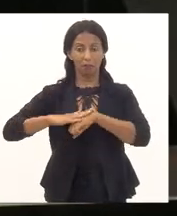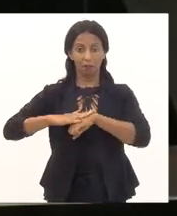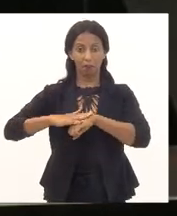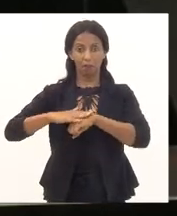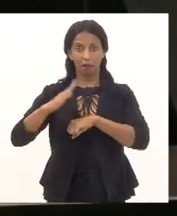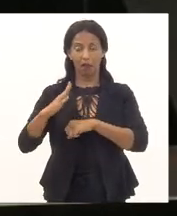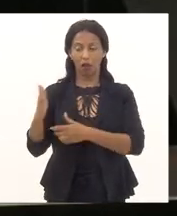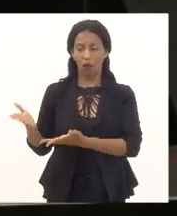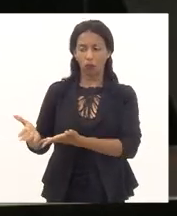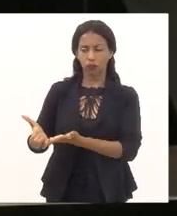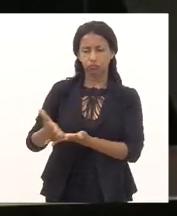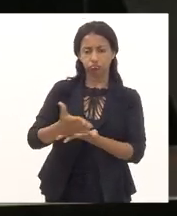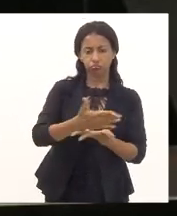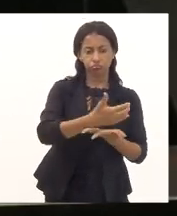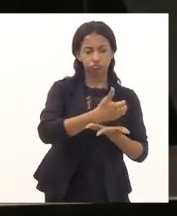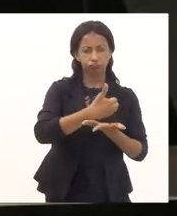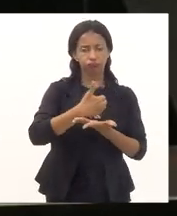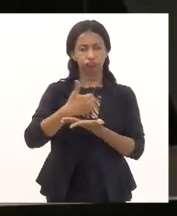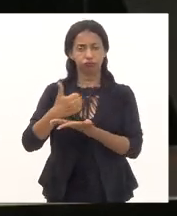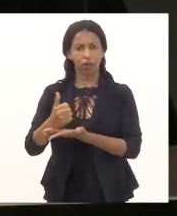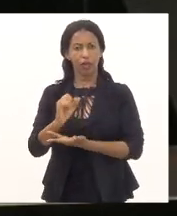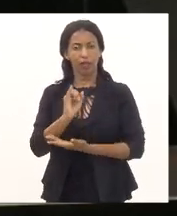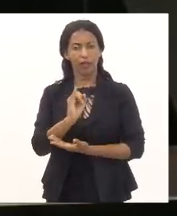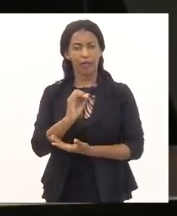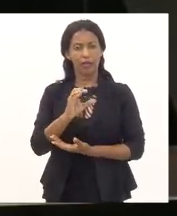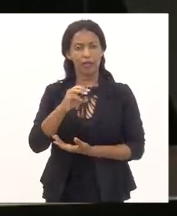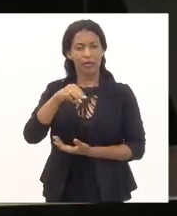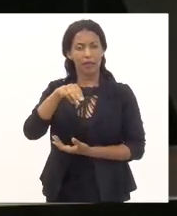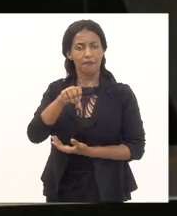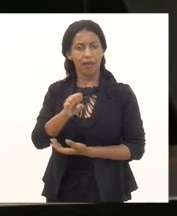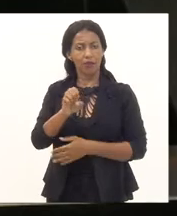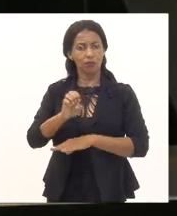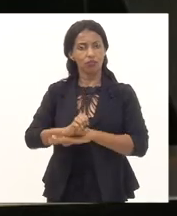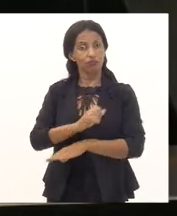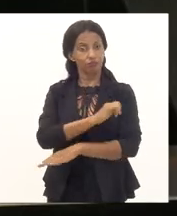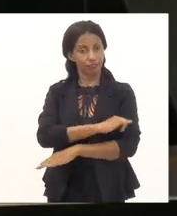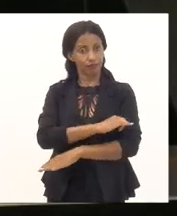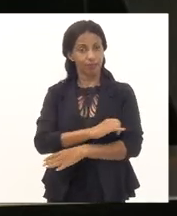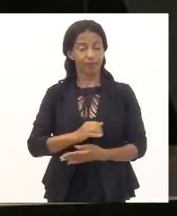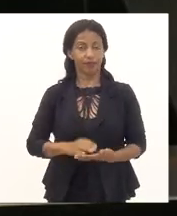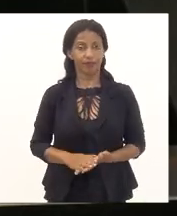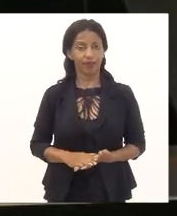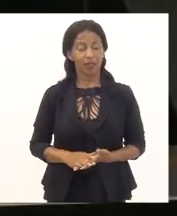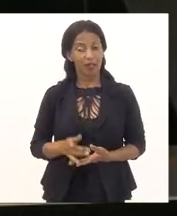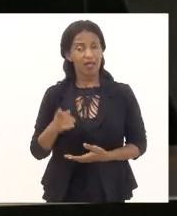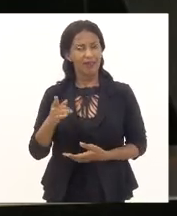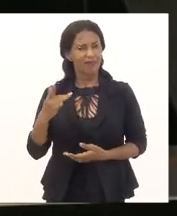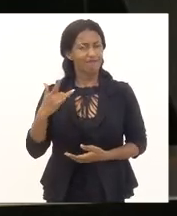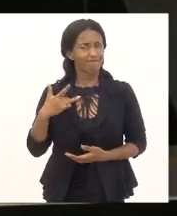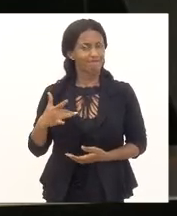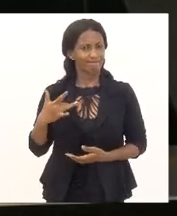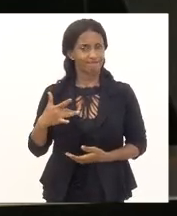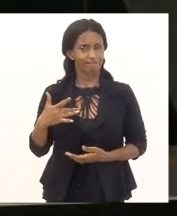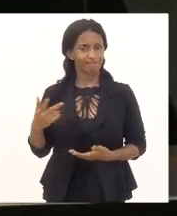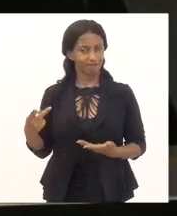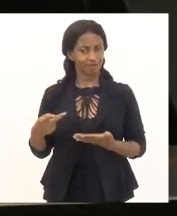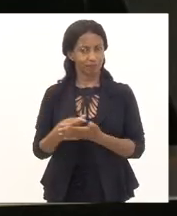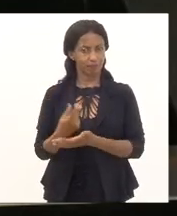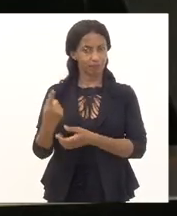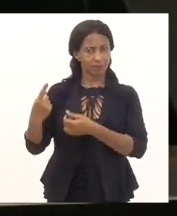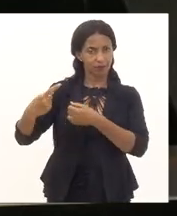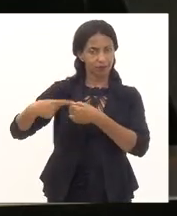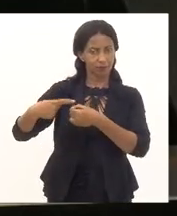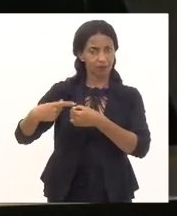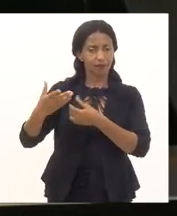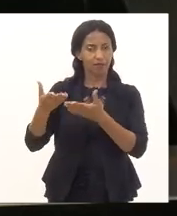maior arrecadação do ICMS no estado do Rio de Janeiro. E que, lamentavelmente, né,